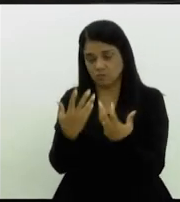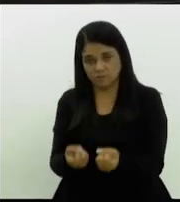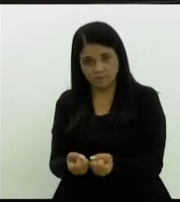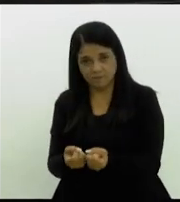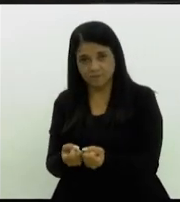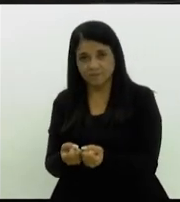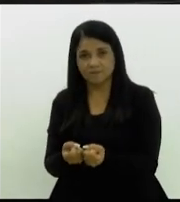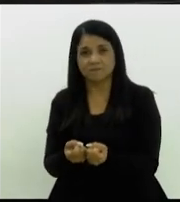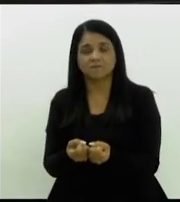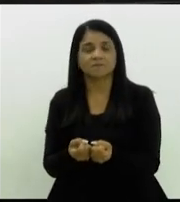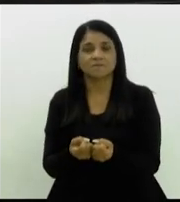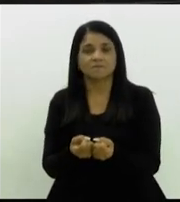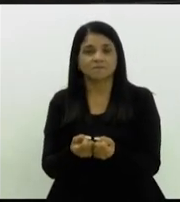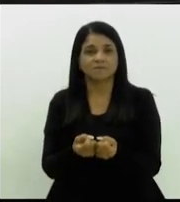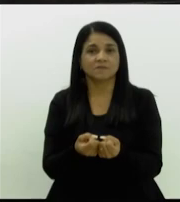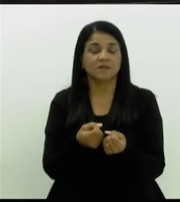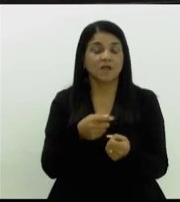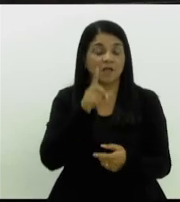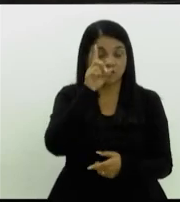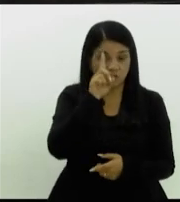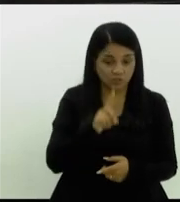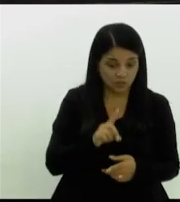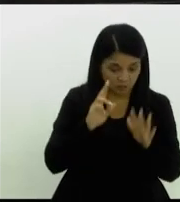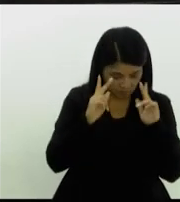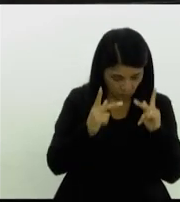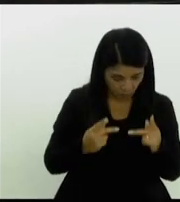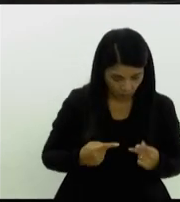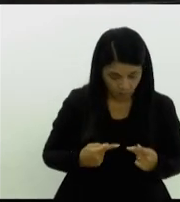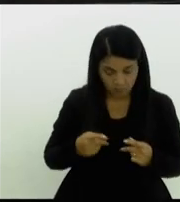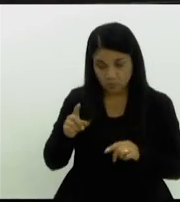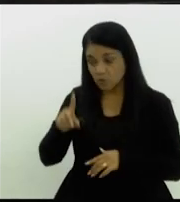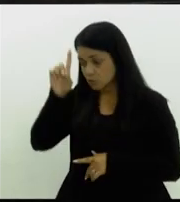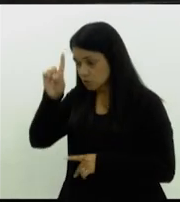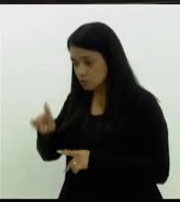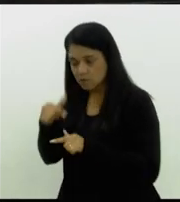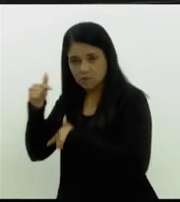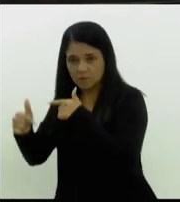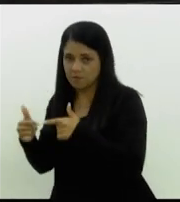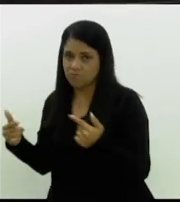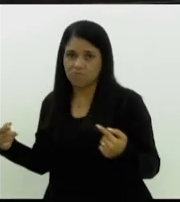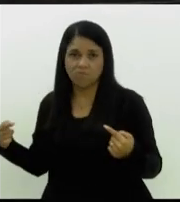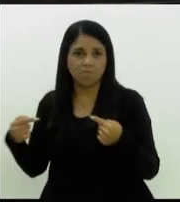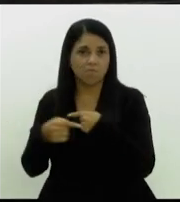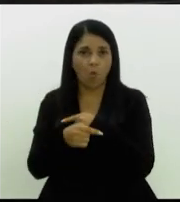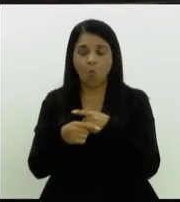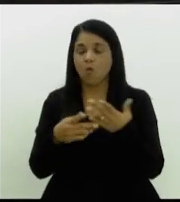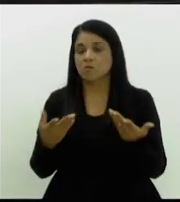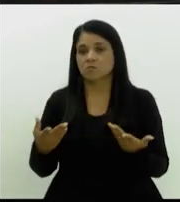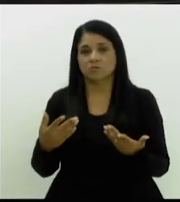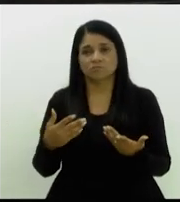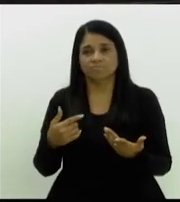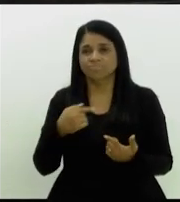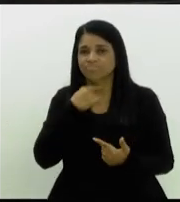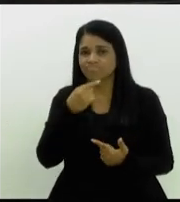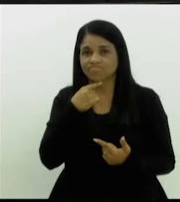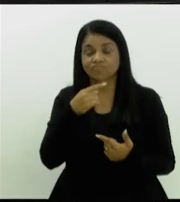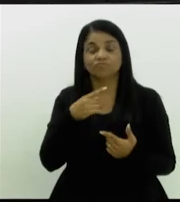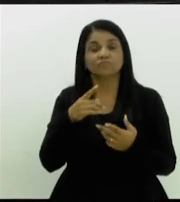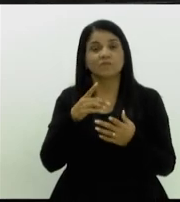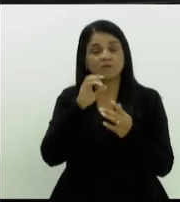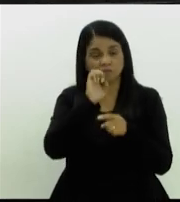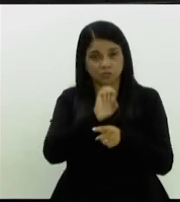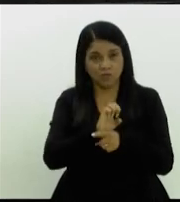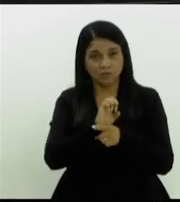uma dicotomia entre a dignidade humana e os direitos trabalhistas. Nós acreditamos num Estado democrático de direito